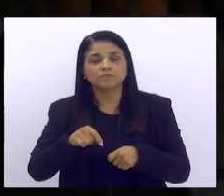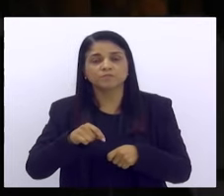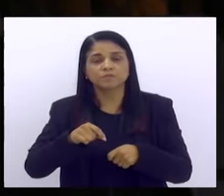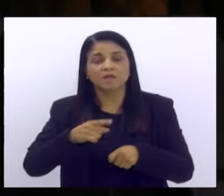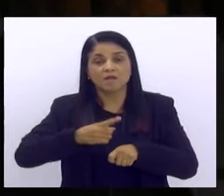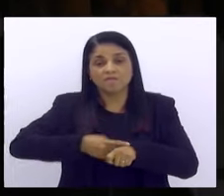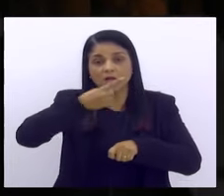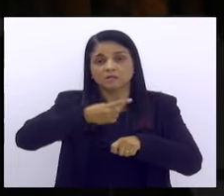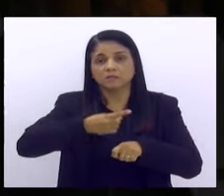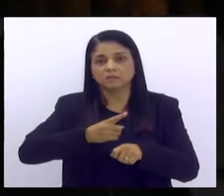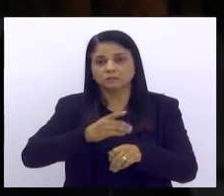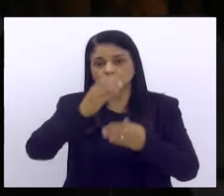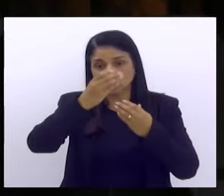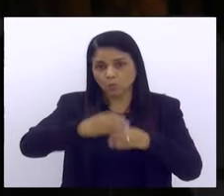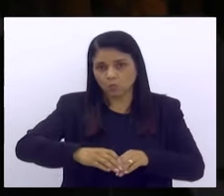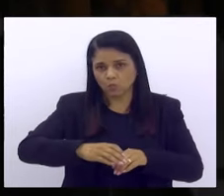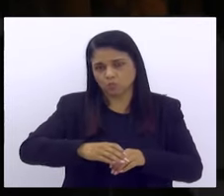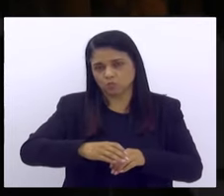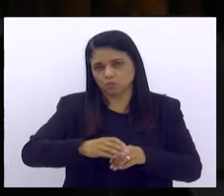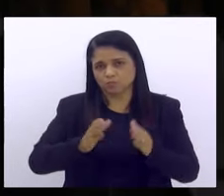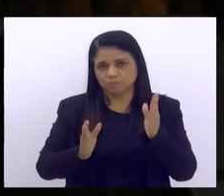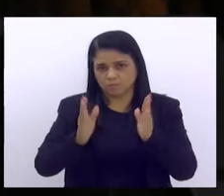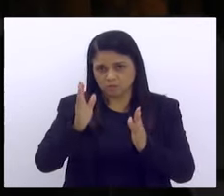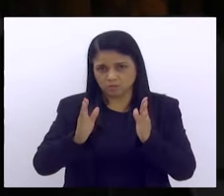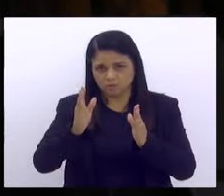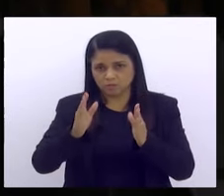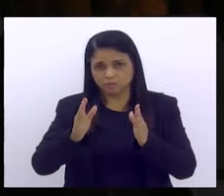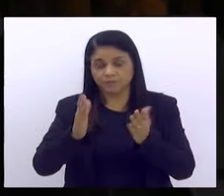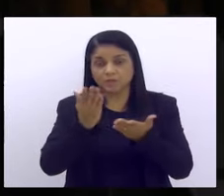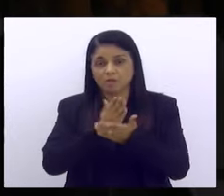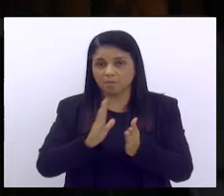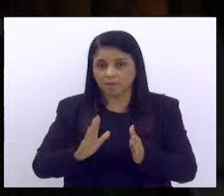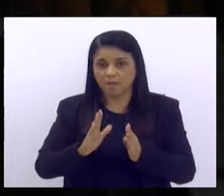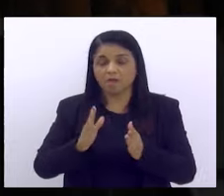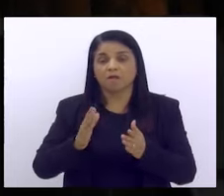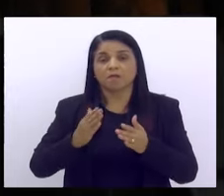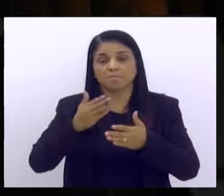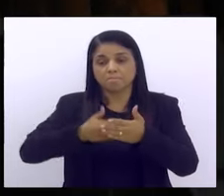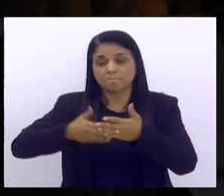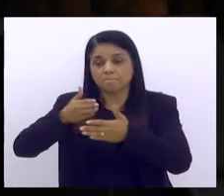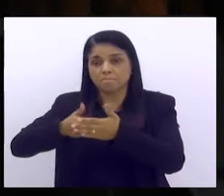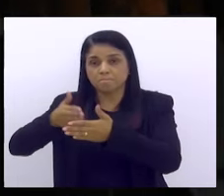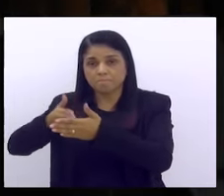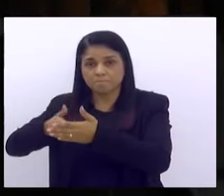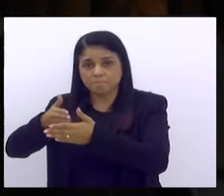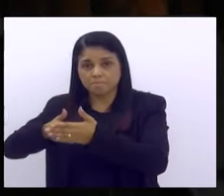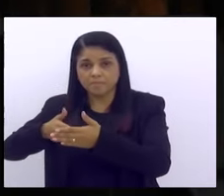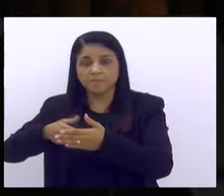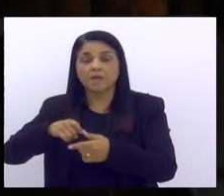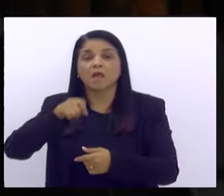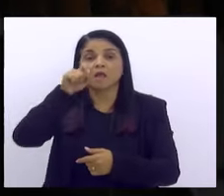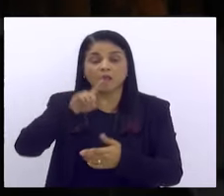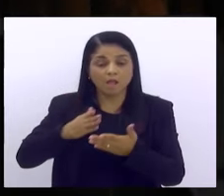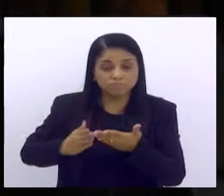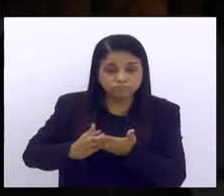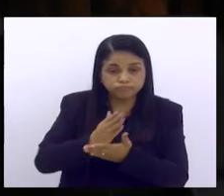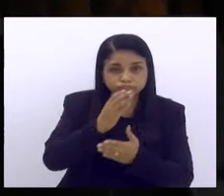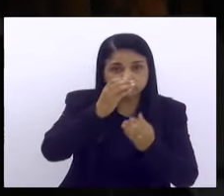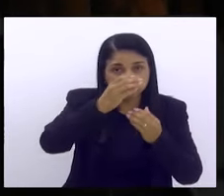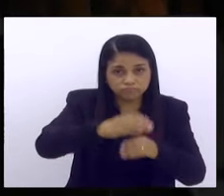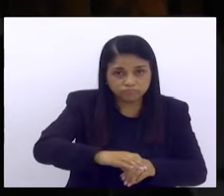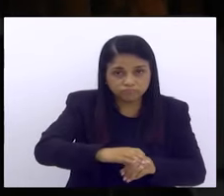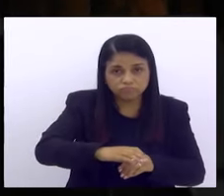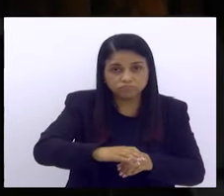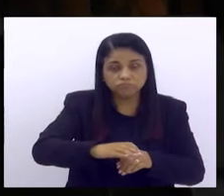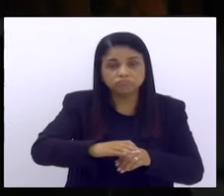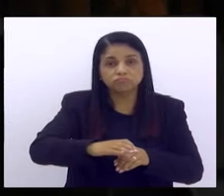público. Em segundo lugar, acabar com a cláusula de barreira e permitir que quem for aprovado nas etapas do